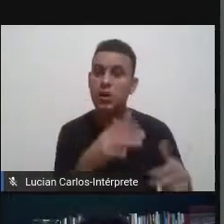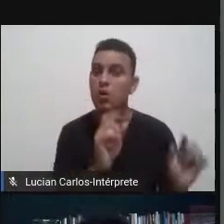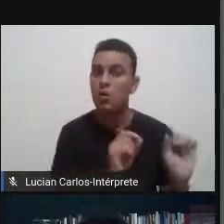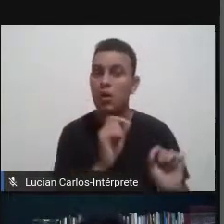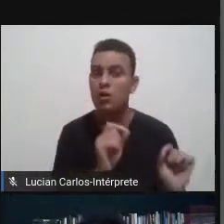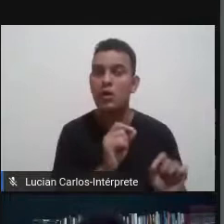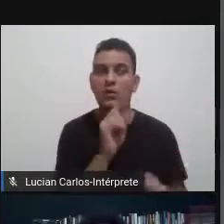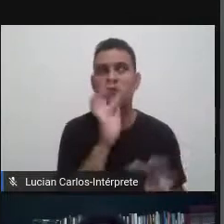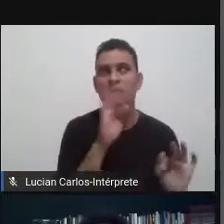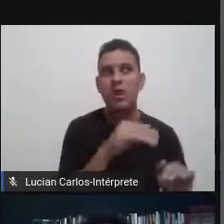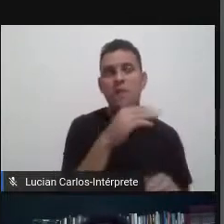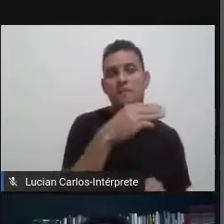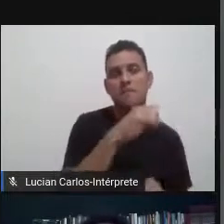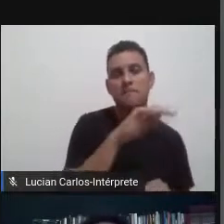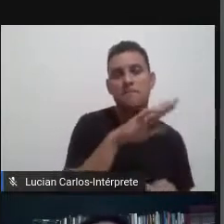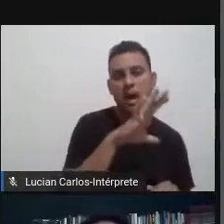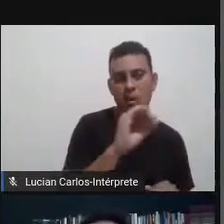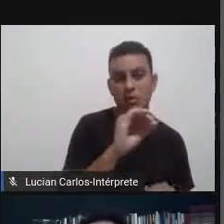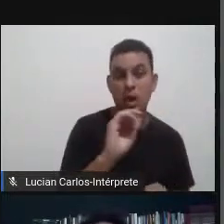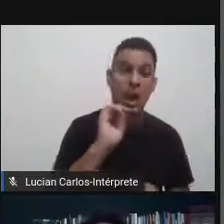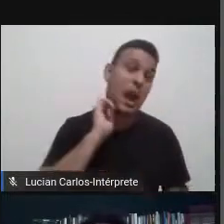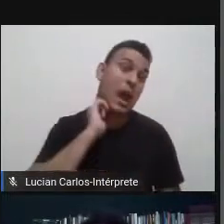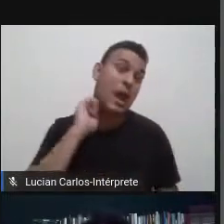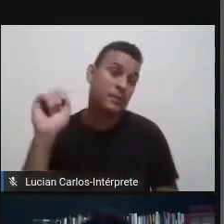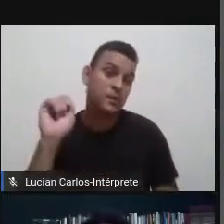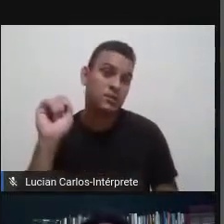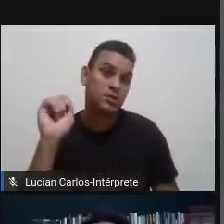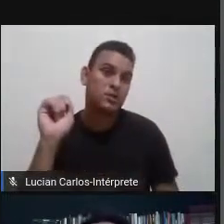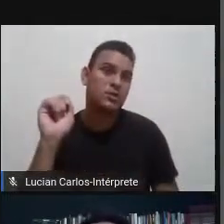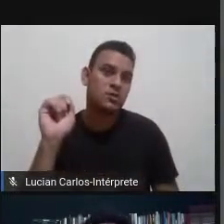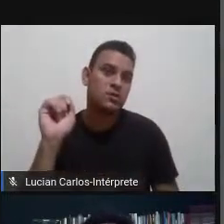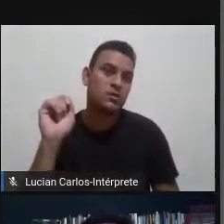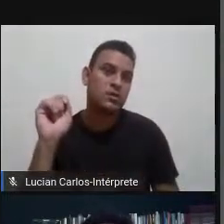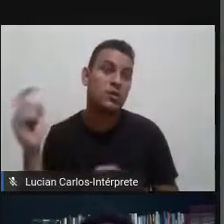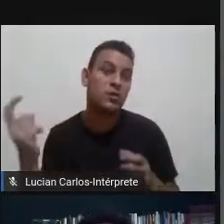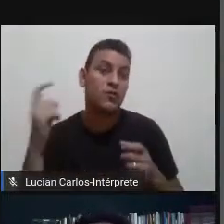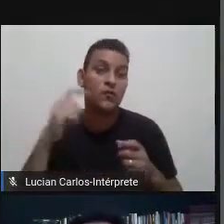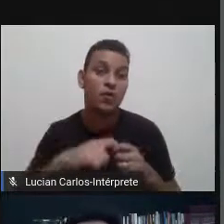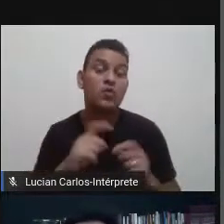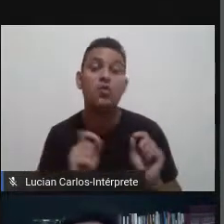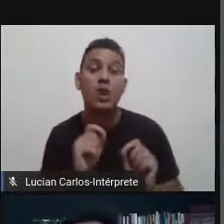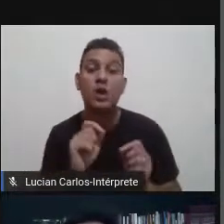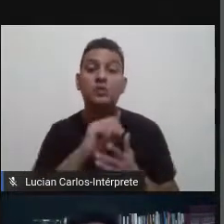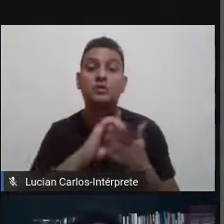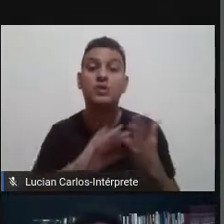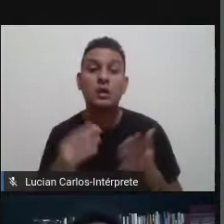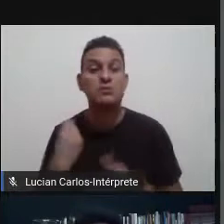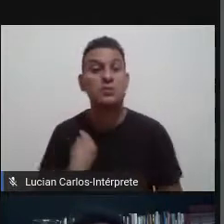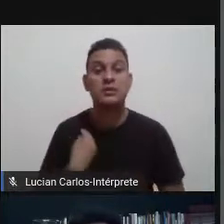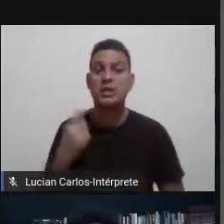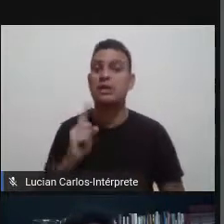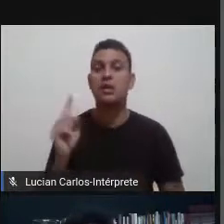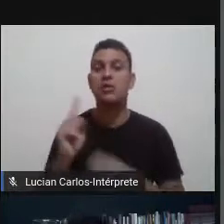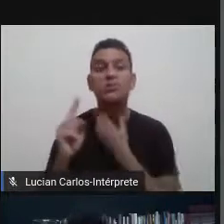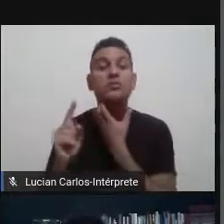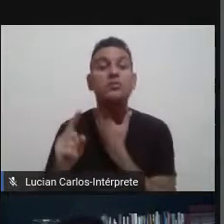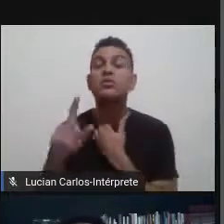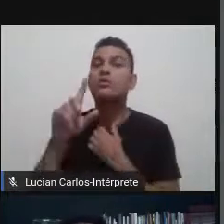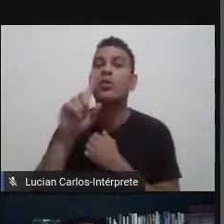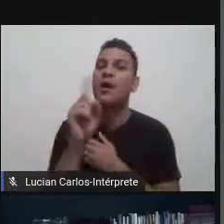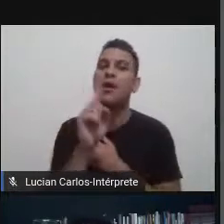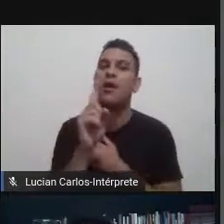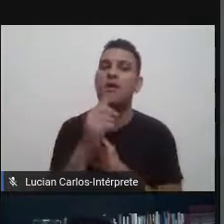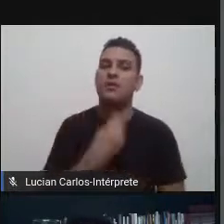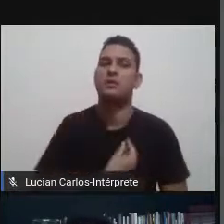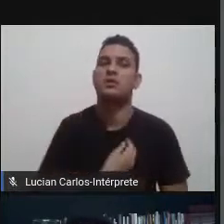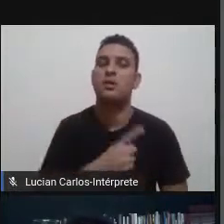de março. Início de abril já seria o retorno de atividades não presenciais, ainda não era letivo, mas nós